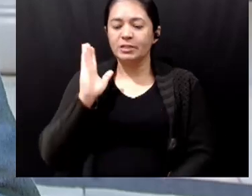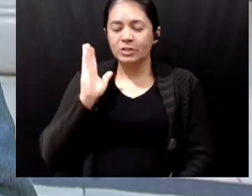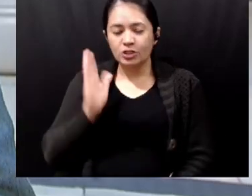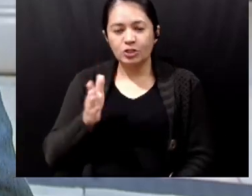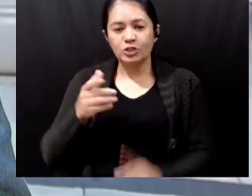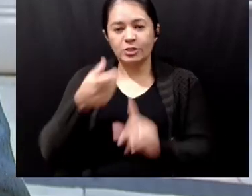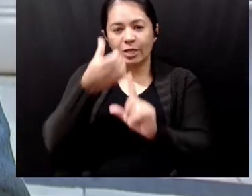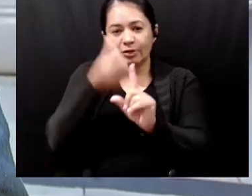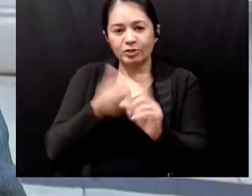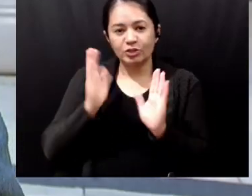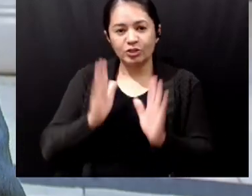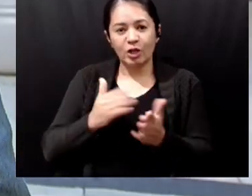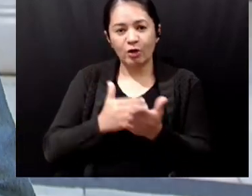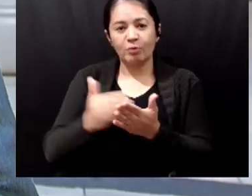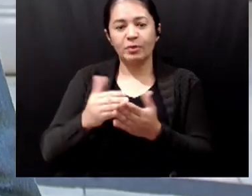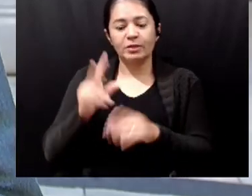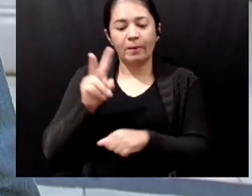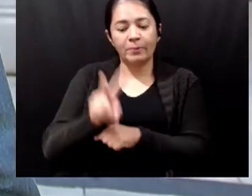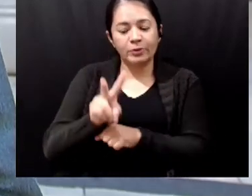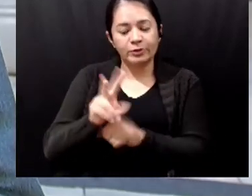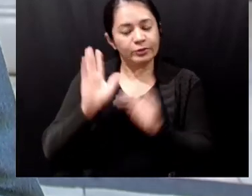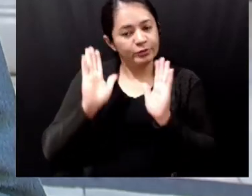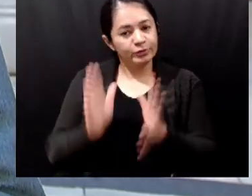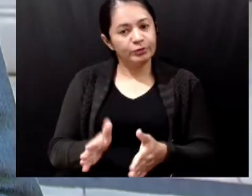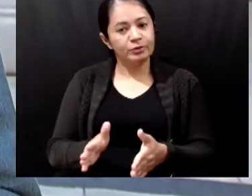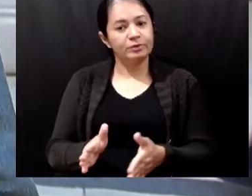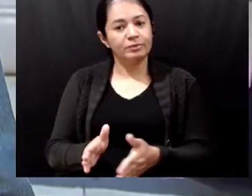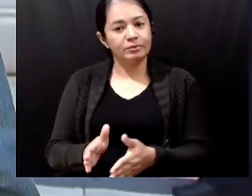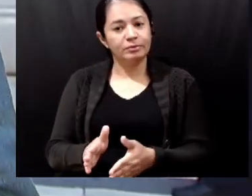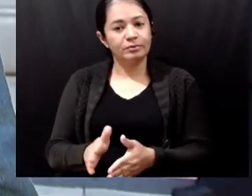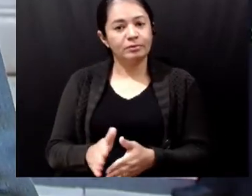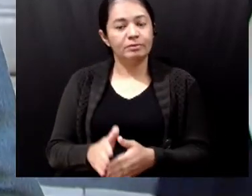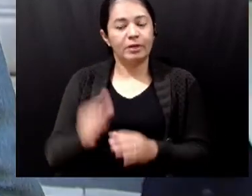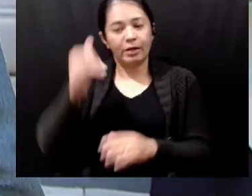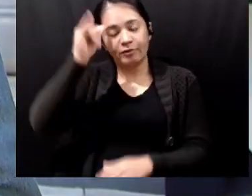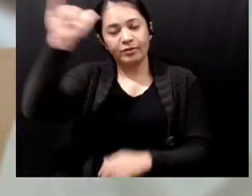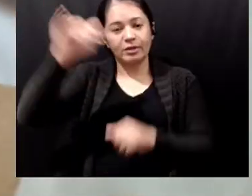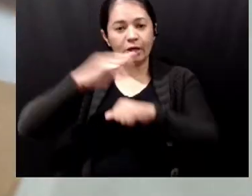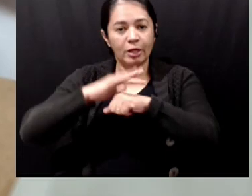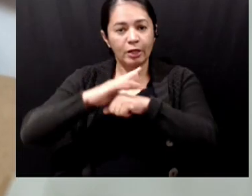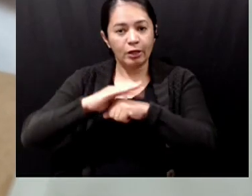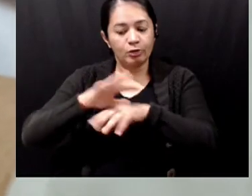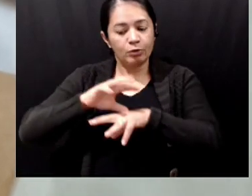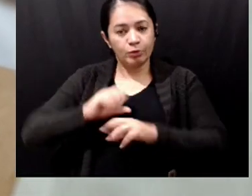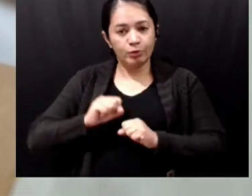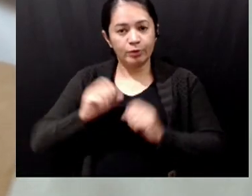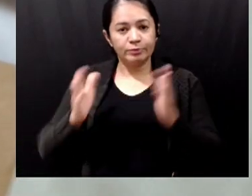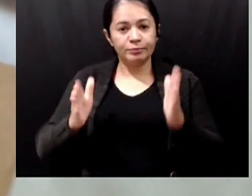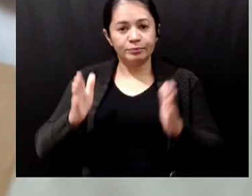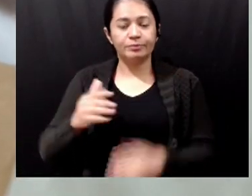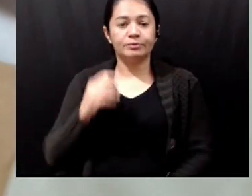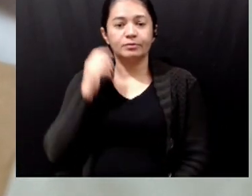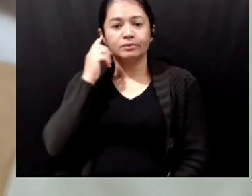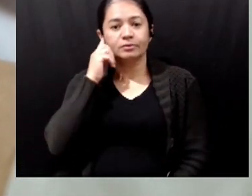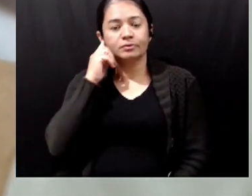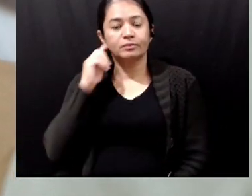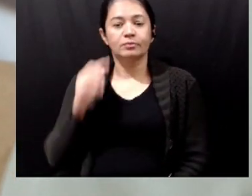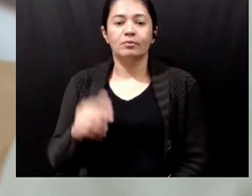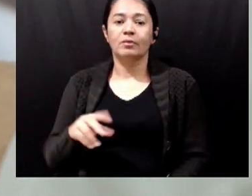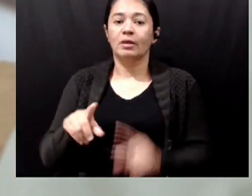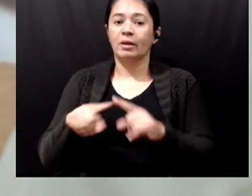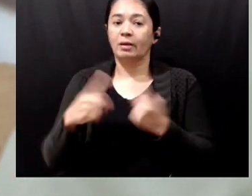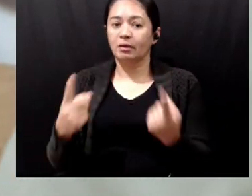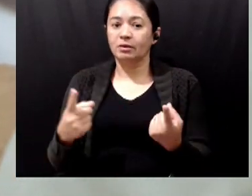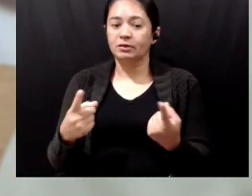certa proteção para essas crianças contra essa doença que pode ser muito grave nessa faixa etária. Segundo a especialista, a vacina